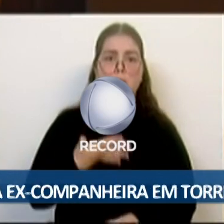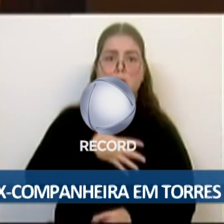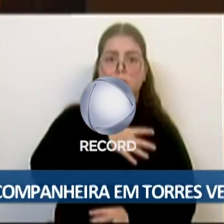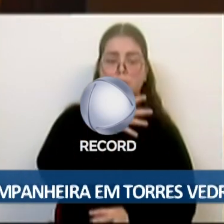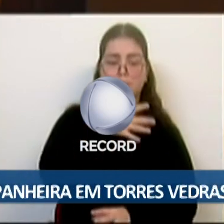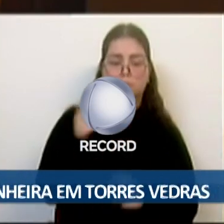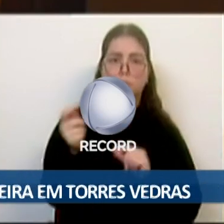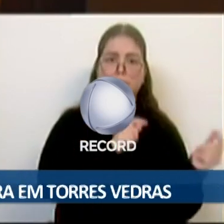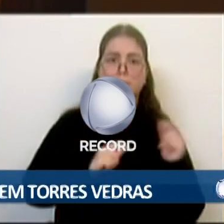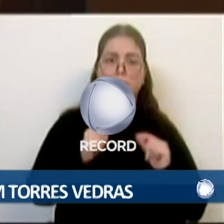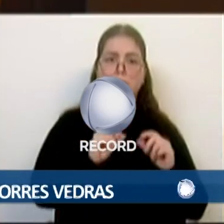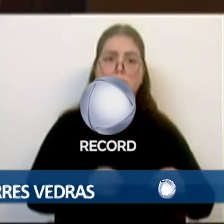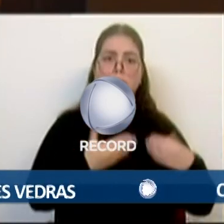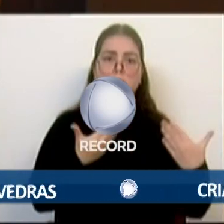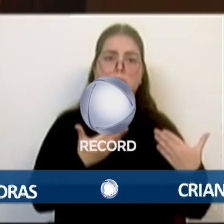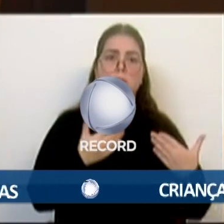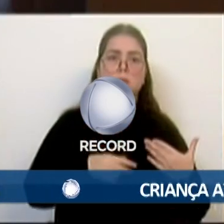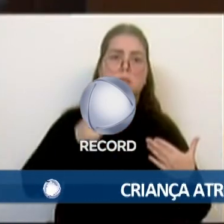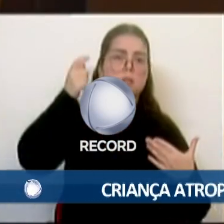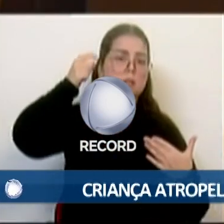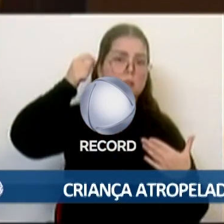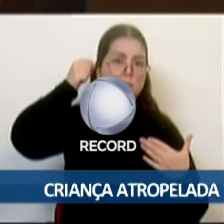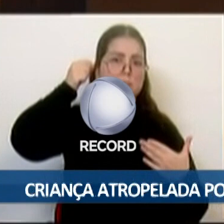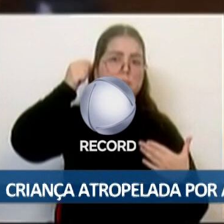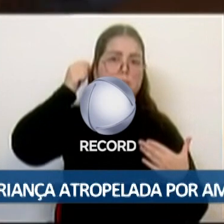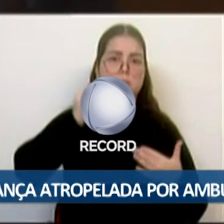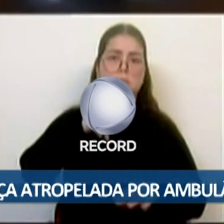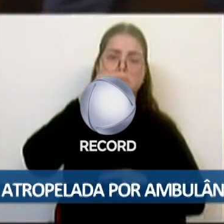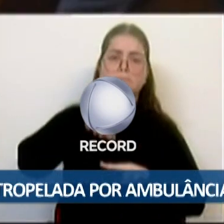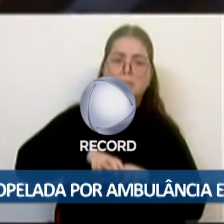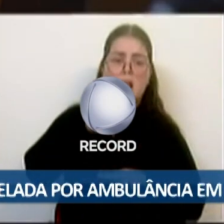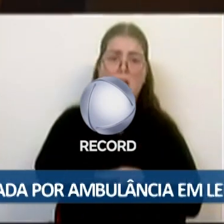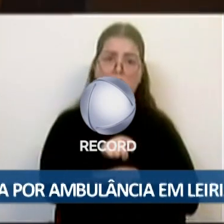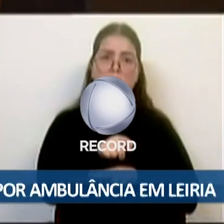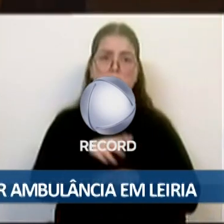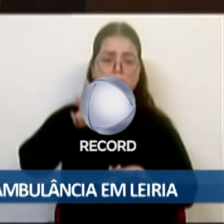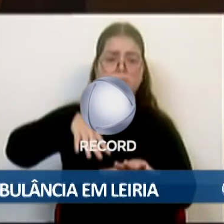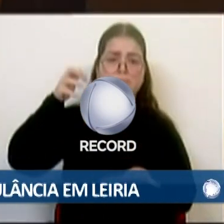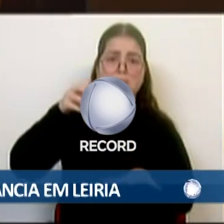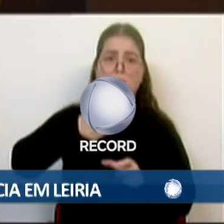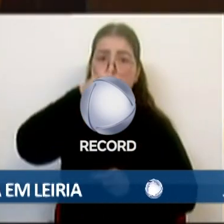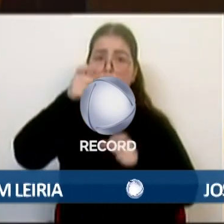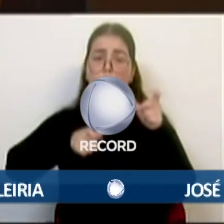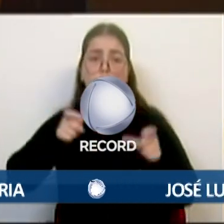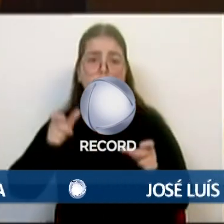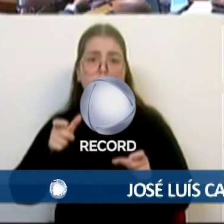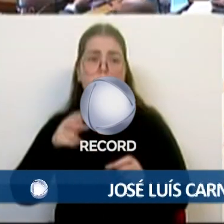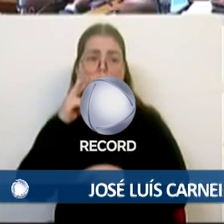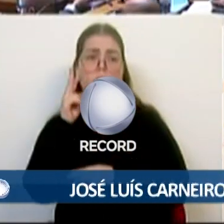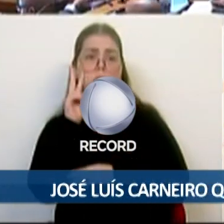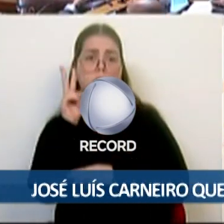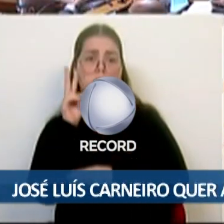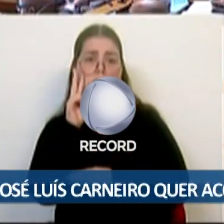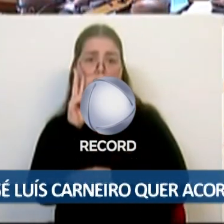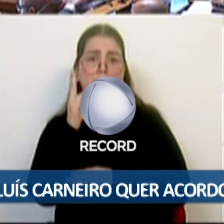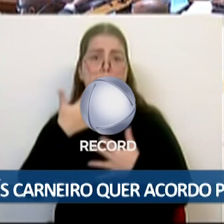orçamental, é João Galamba sentado naquele Parlamento como se nada fosse, enquanto os portugueses em casa estão a assistir a este debate sem